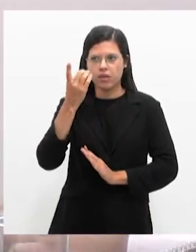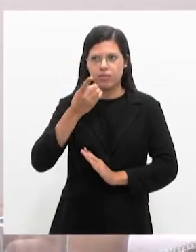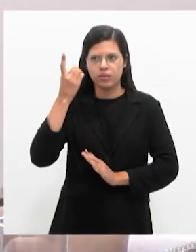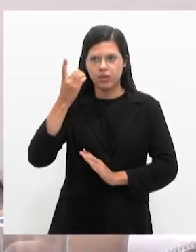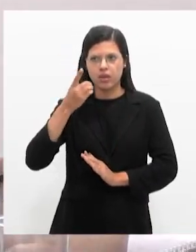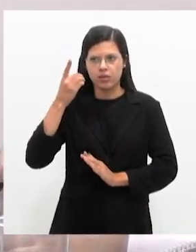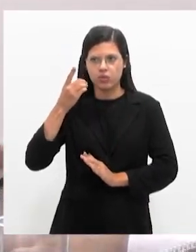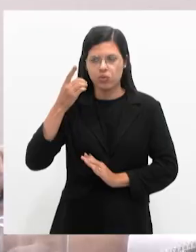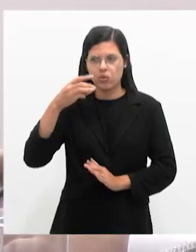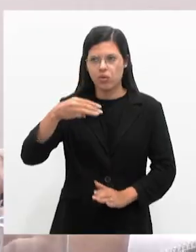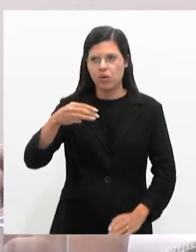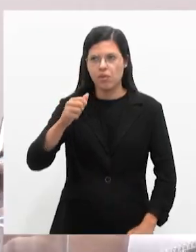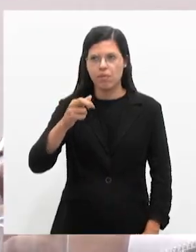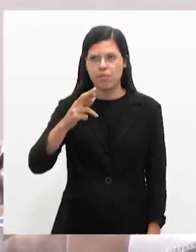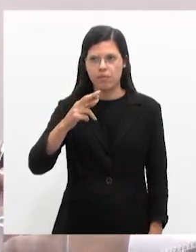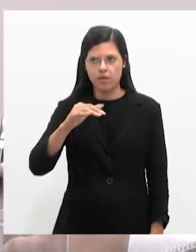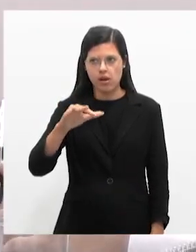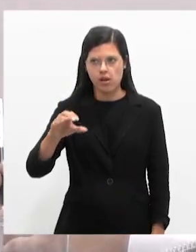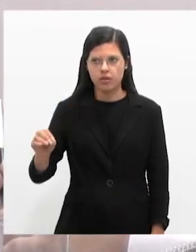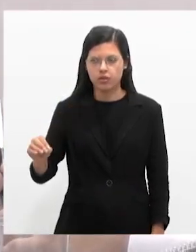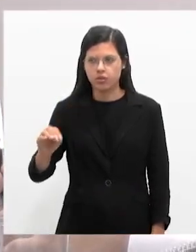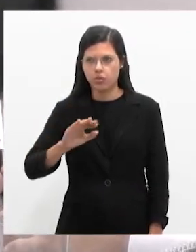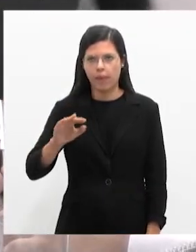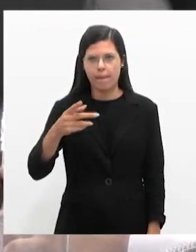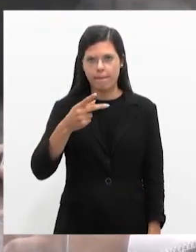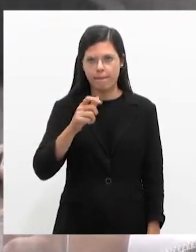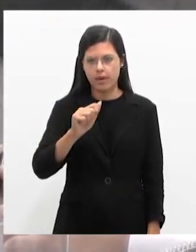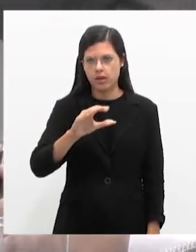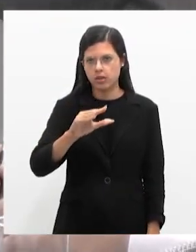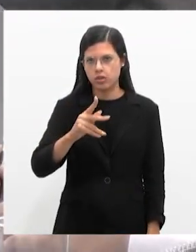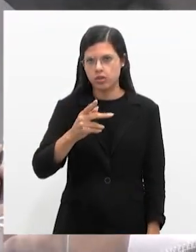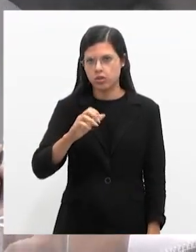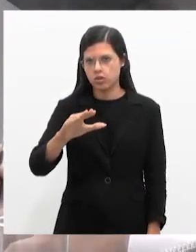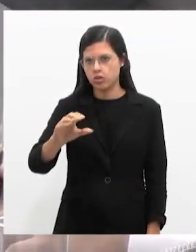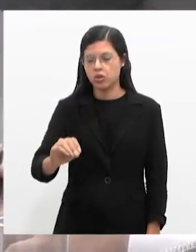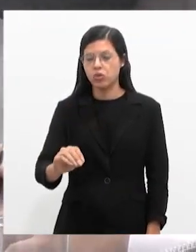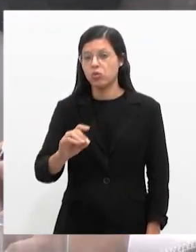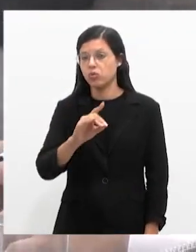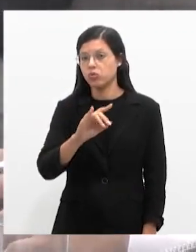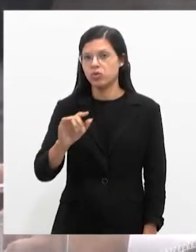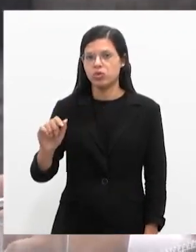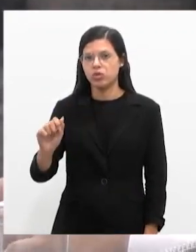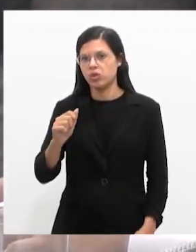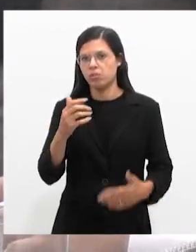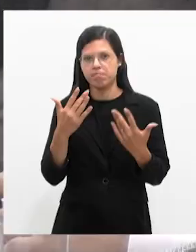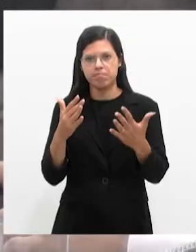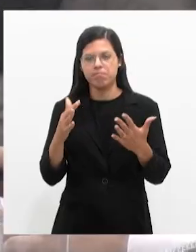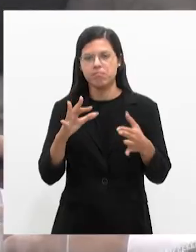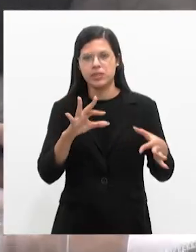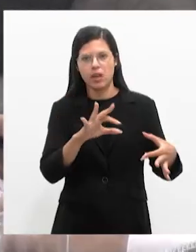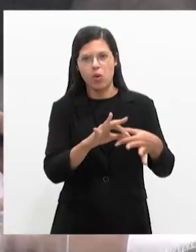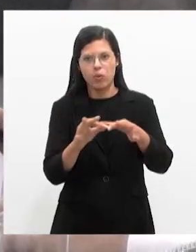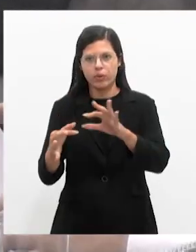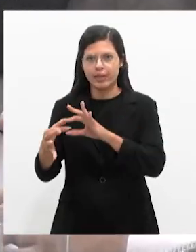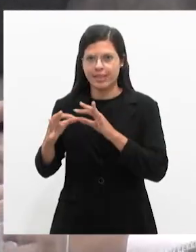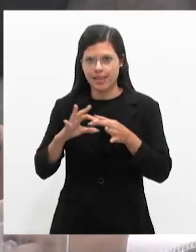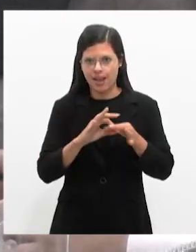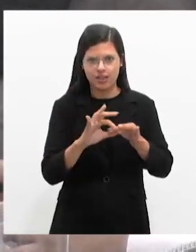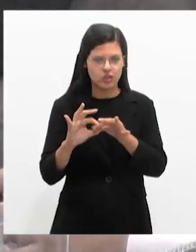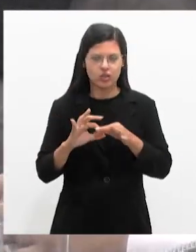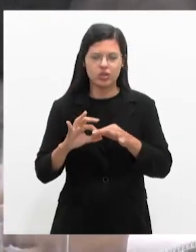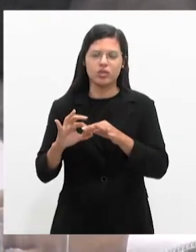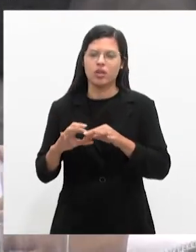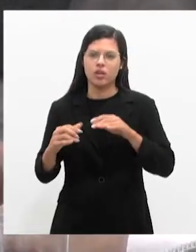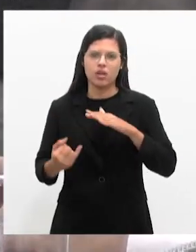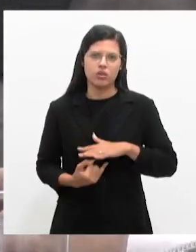Márcio Pacheco, há muitos anos atrás, e que comemora essa unidade entre as instituições que cuidam das pessoas